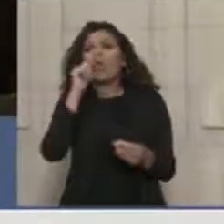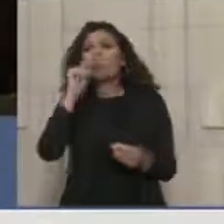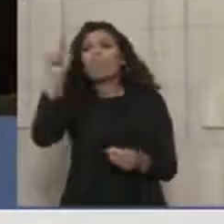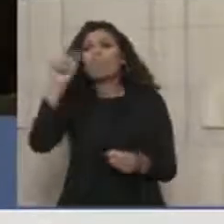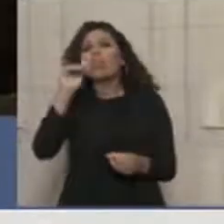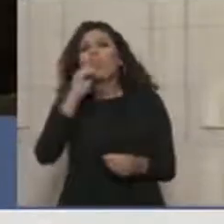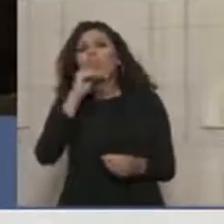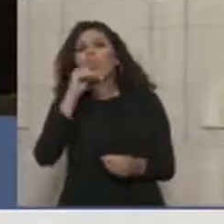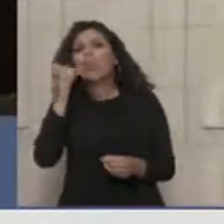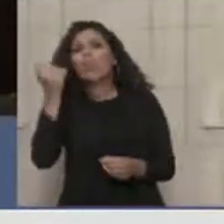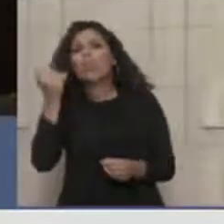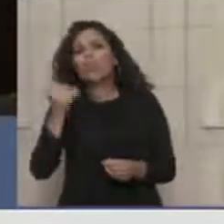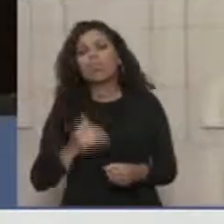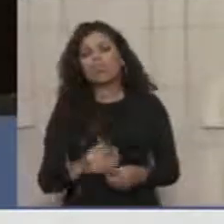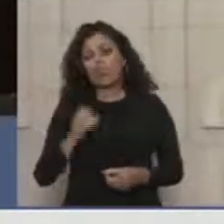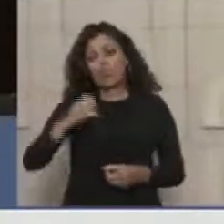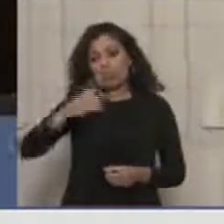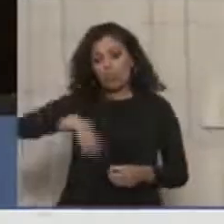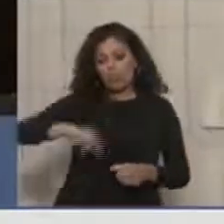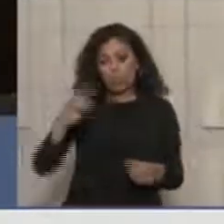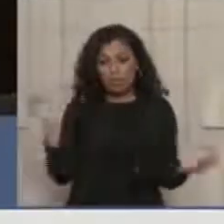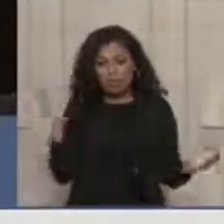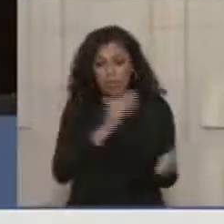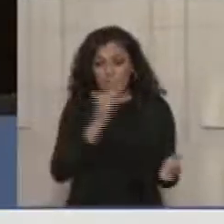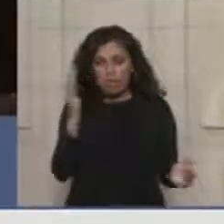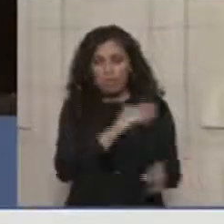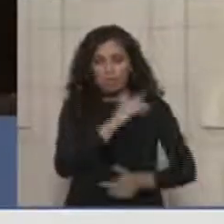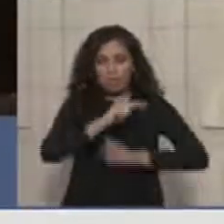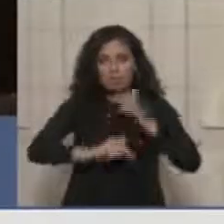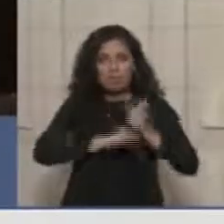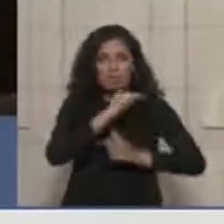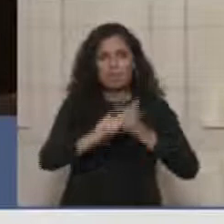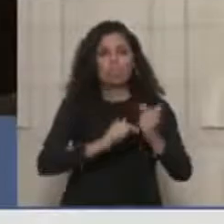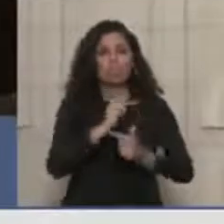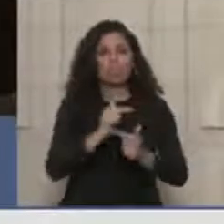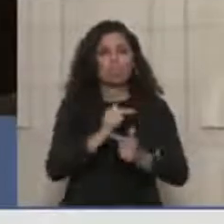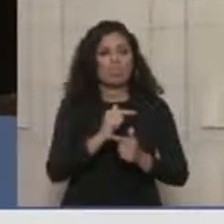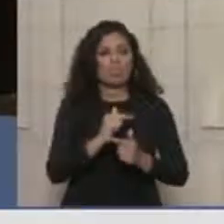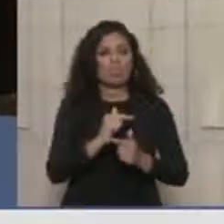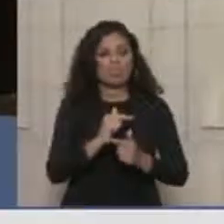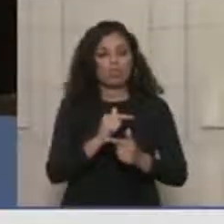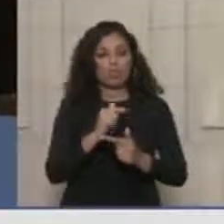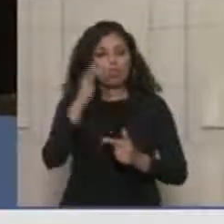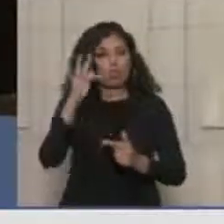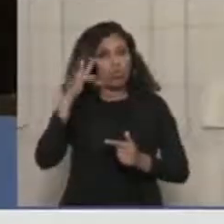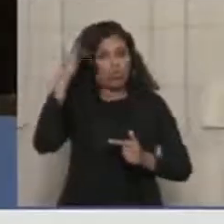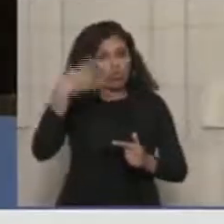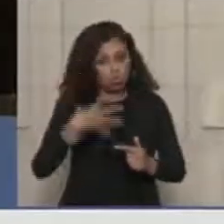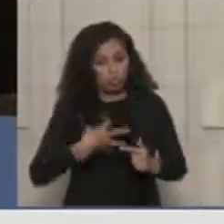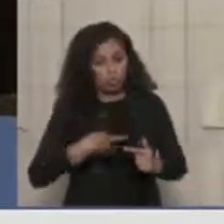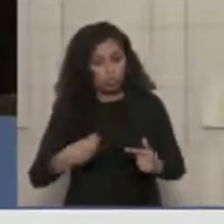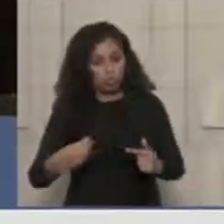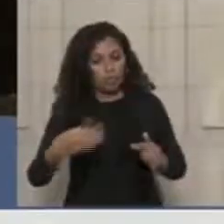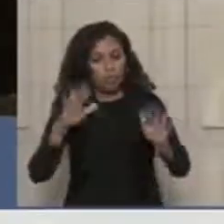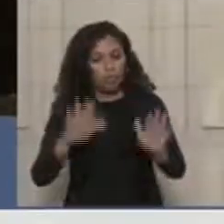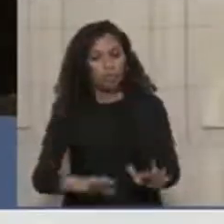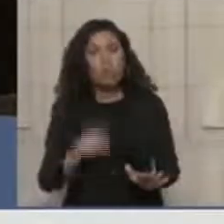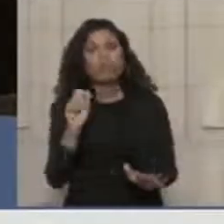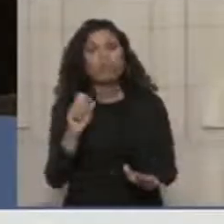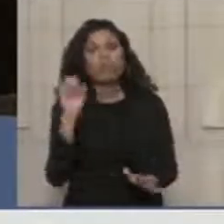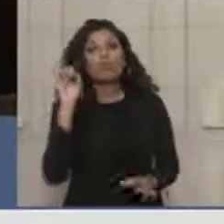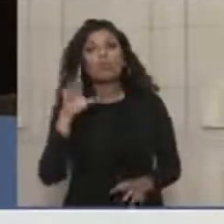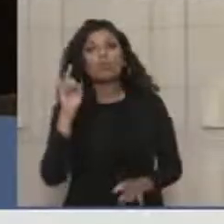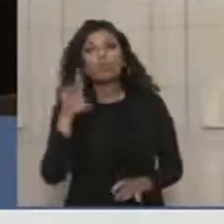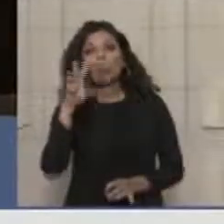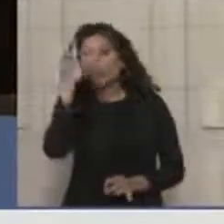Se não agirmos neste momento, ficará para os nossos filhos somente as histórias que